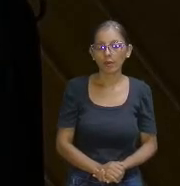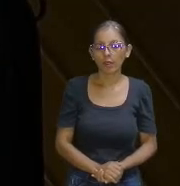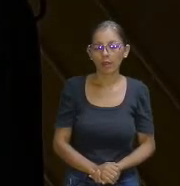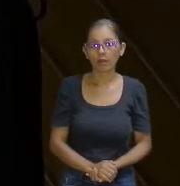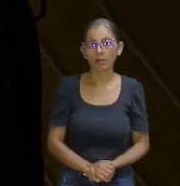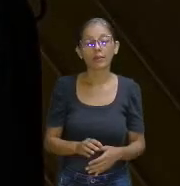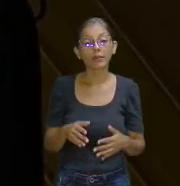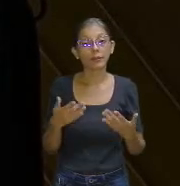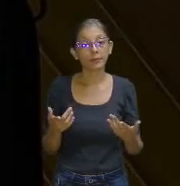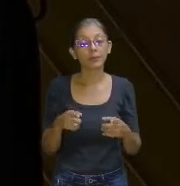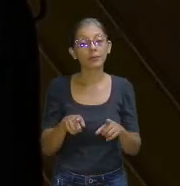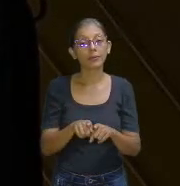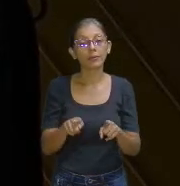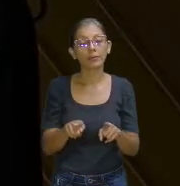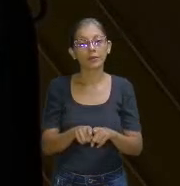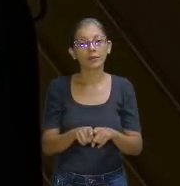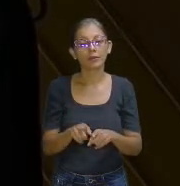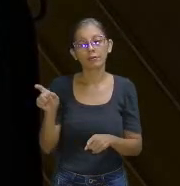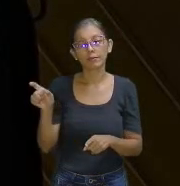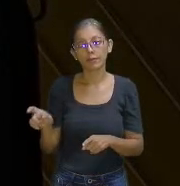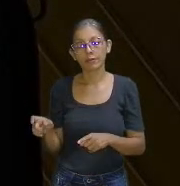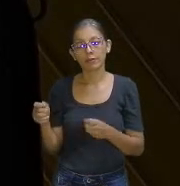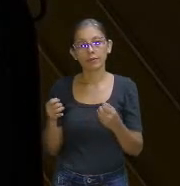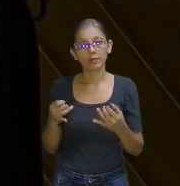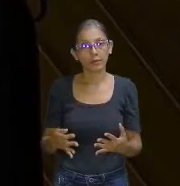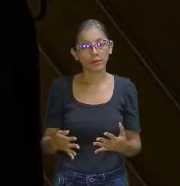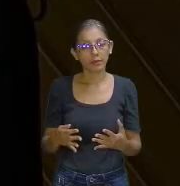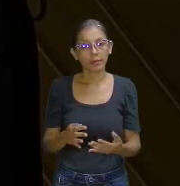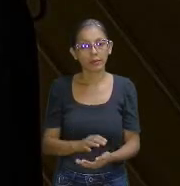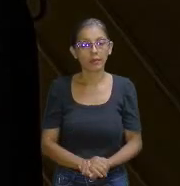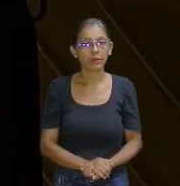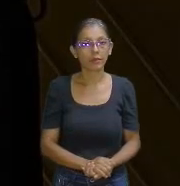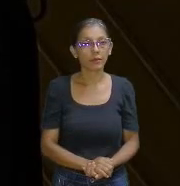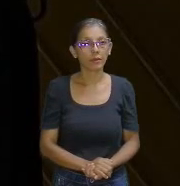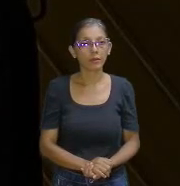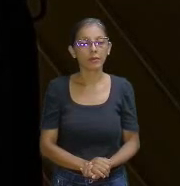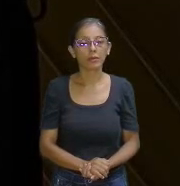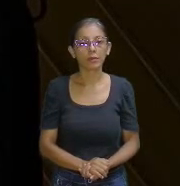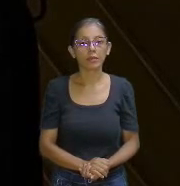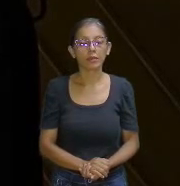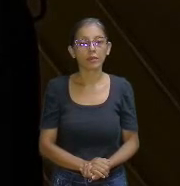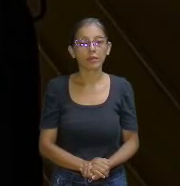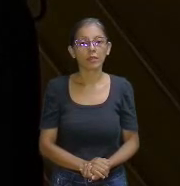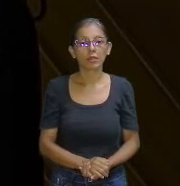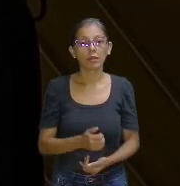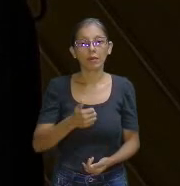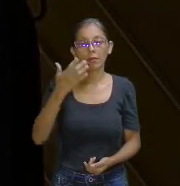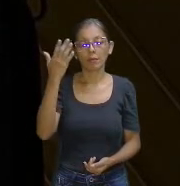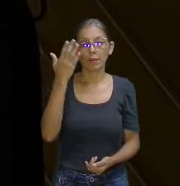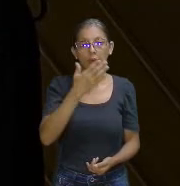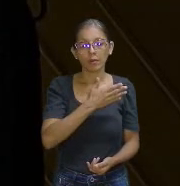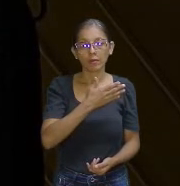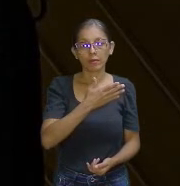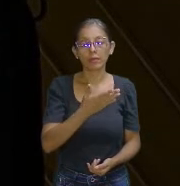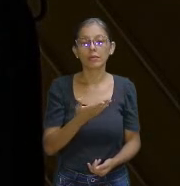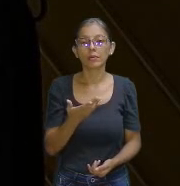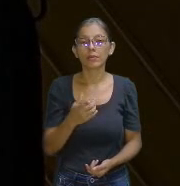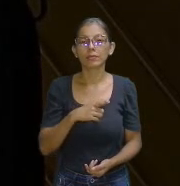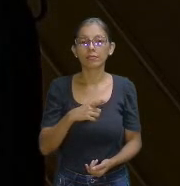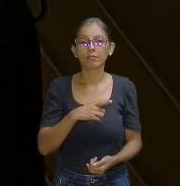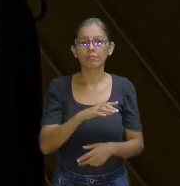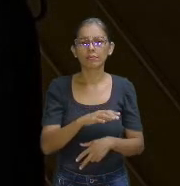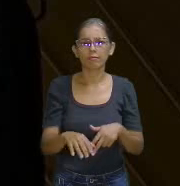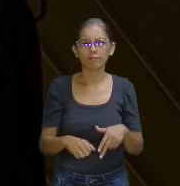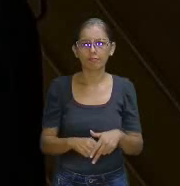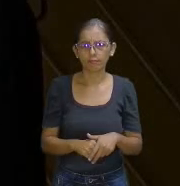Ainda no tópico, a parte recorrente afirma, no que denominou de primeiro núcleo de prova, que a suposta fraude estaria evidenciada pela votação